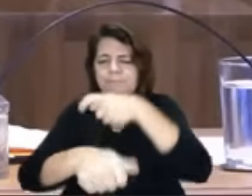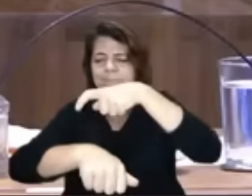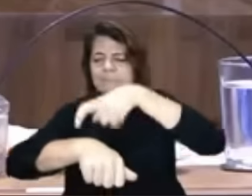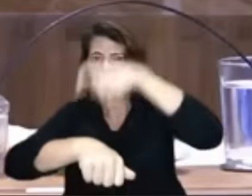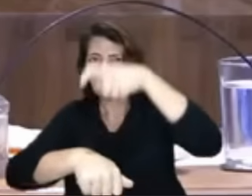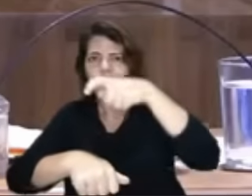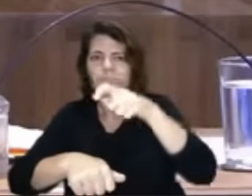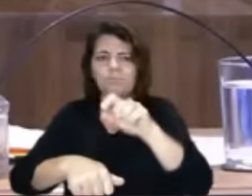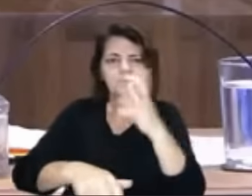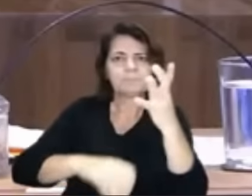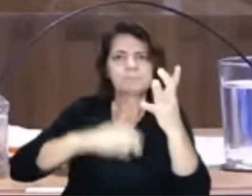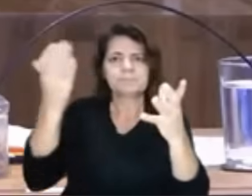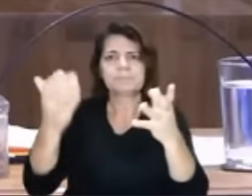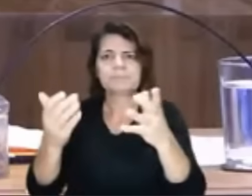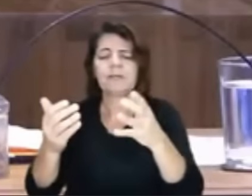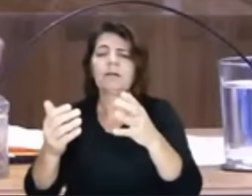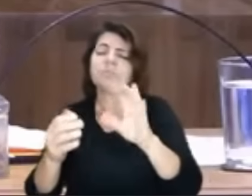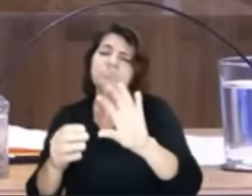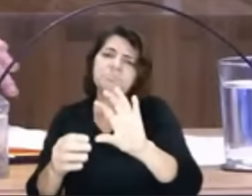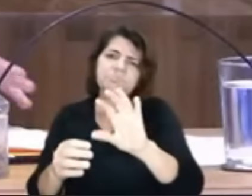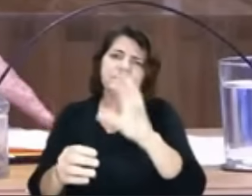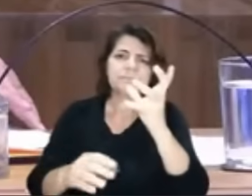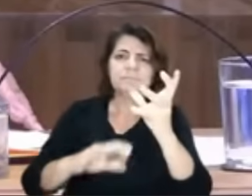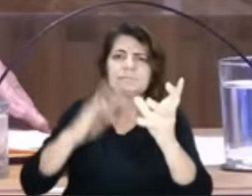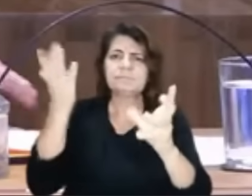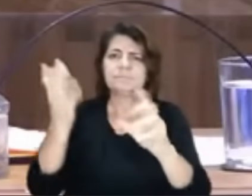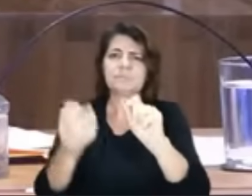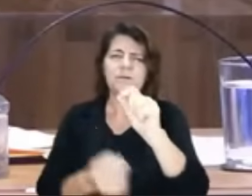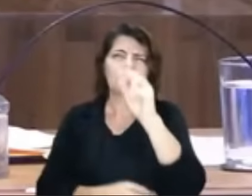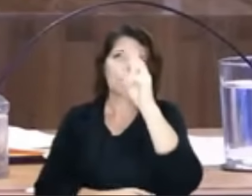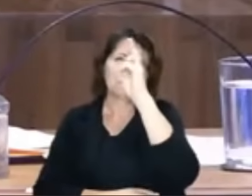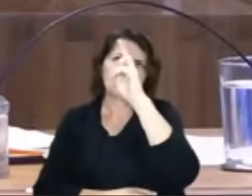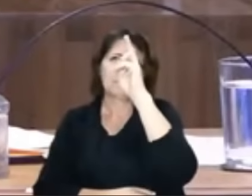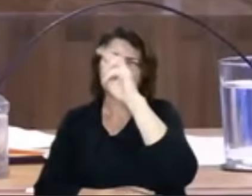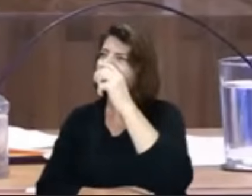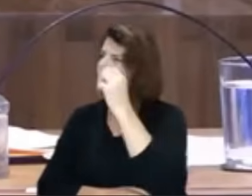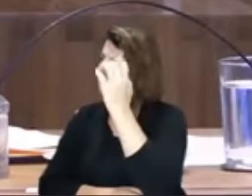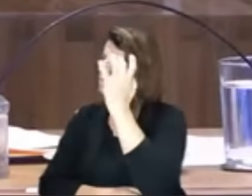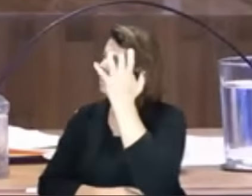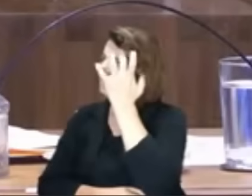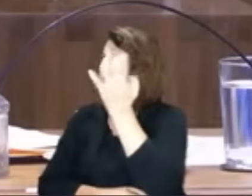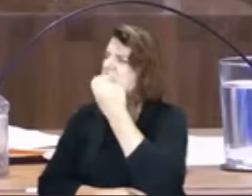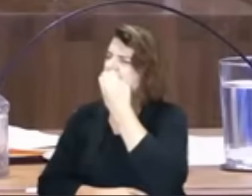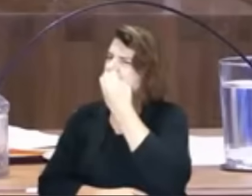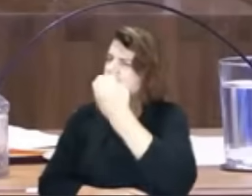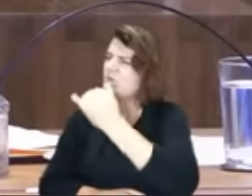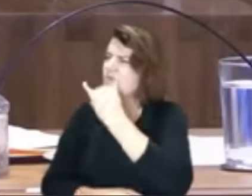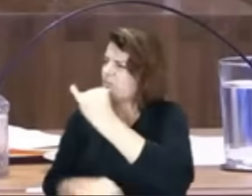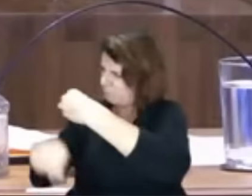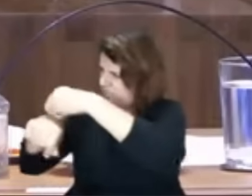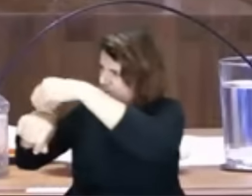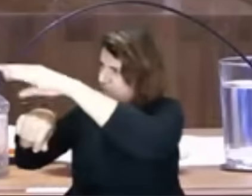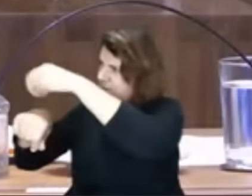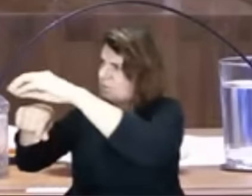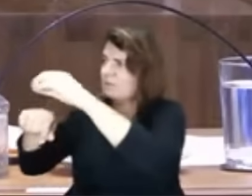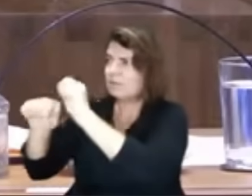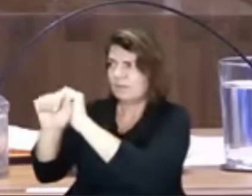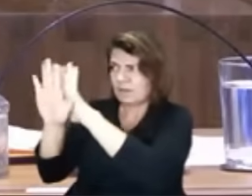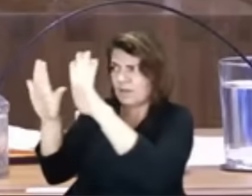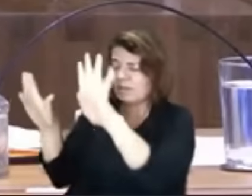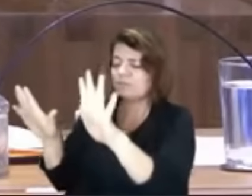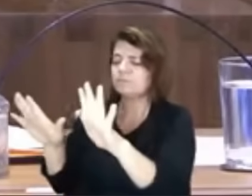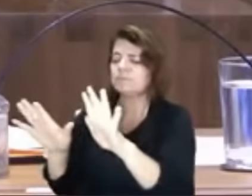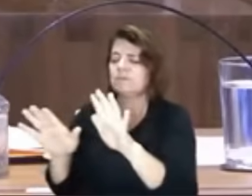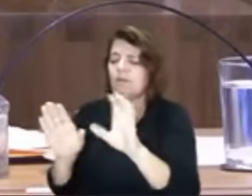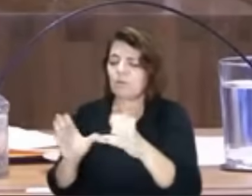e eram situações de Lembrando aqui que eu acho que também é bom o deputado Fábio esclarecer que a agência brasileira